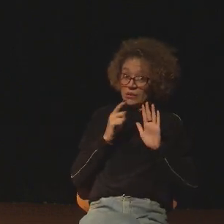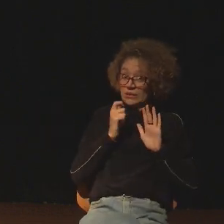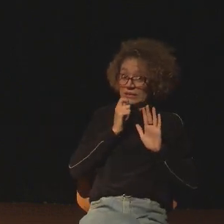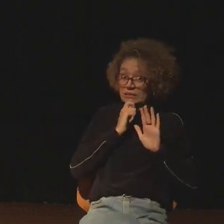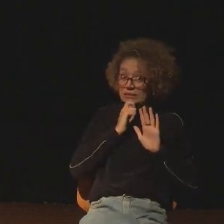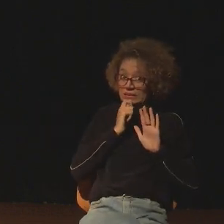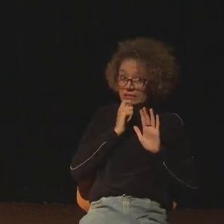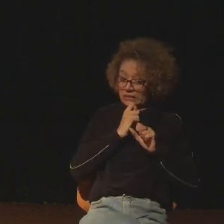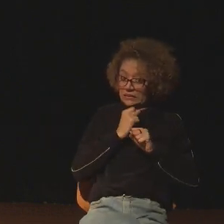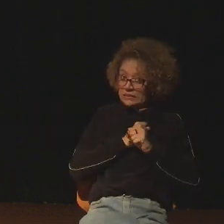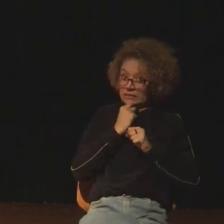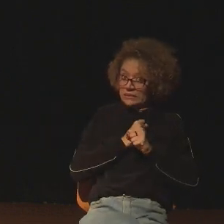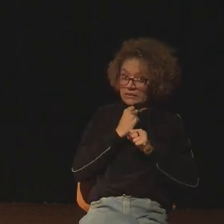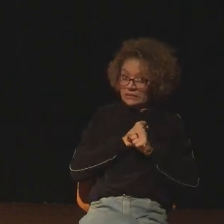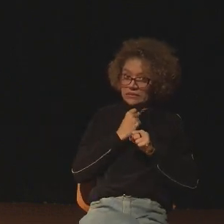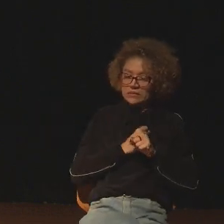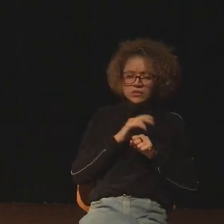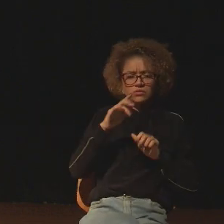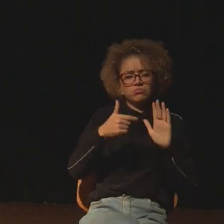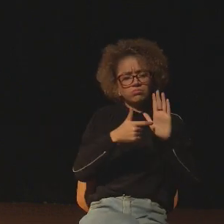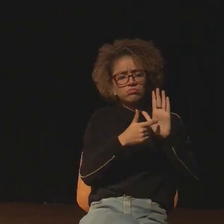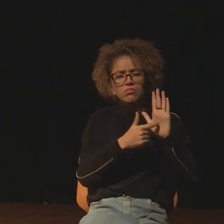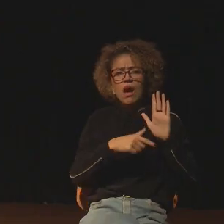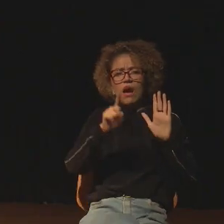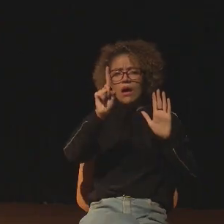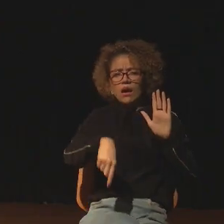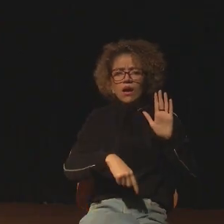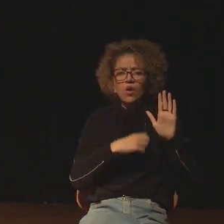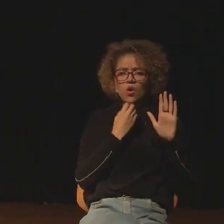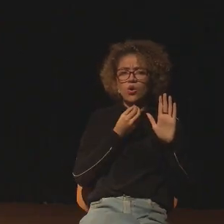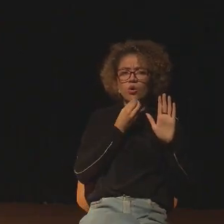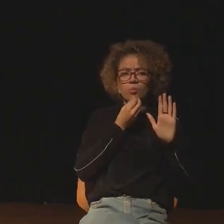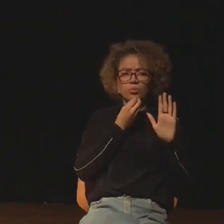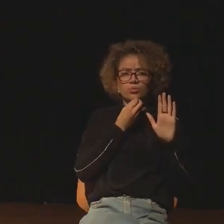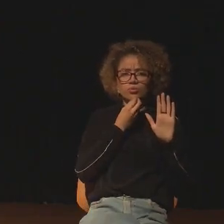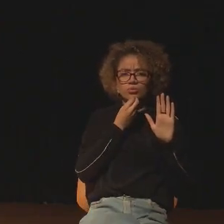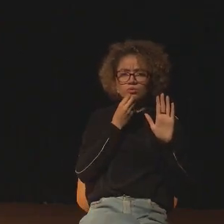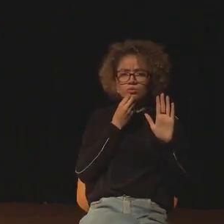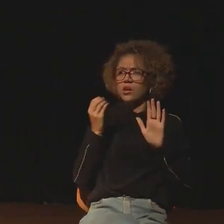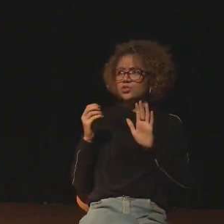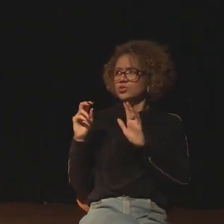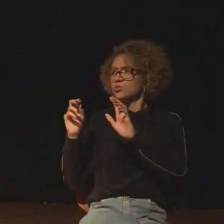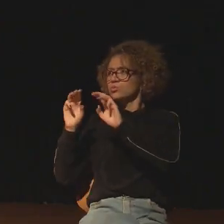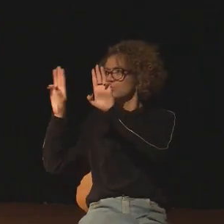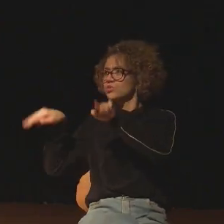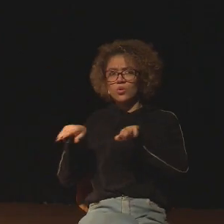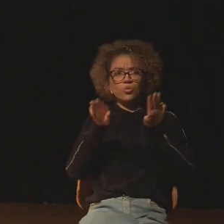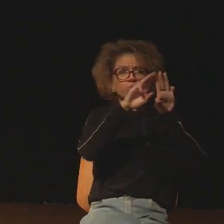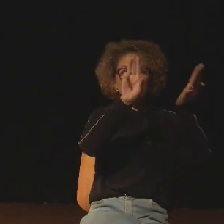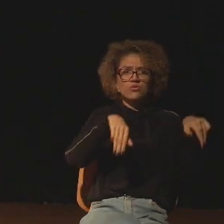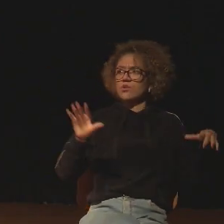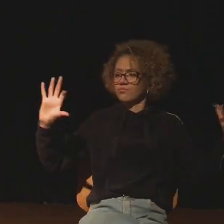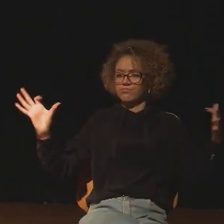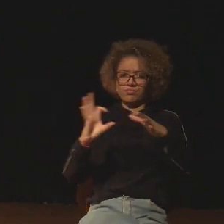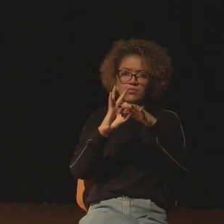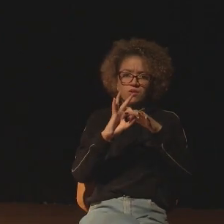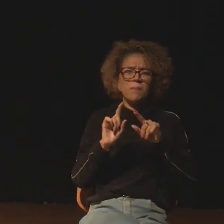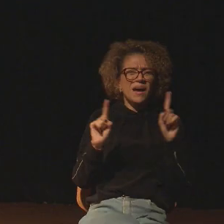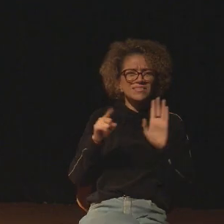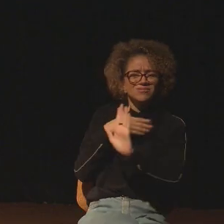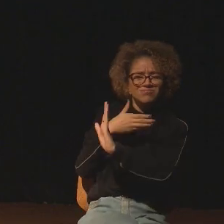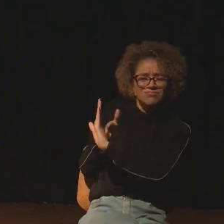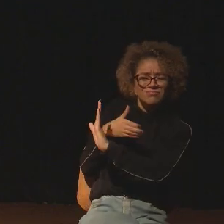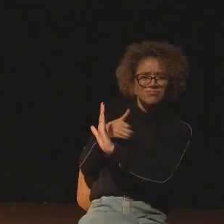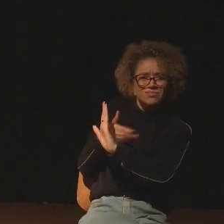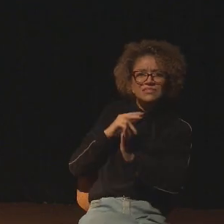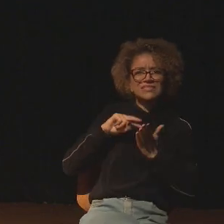vai mostrar hoje, uma expansão dessa conexão entre os museus, mas também é muito mais do que isso. E acho que é isso que